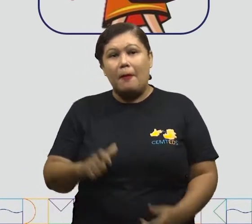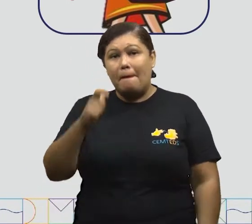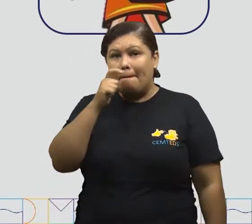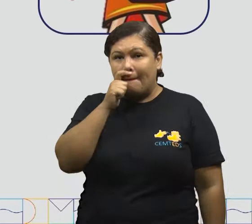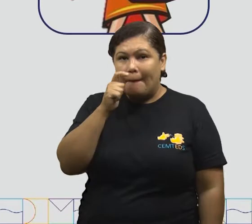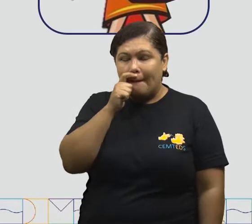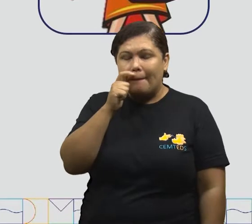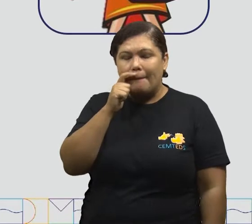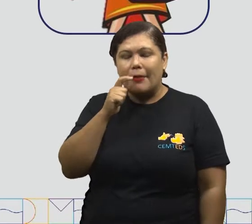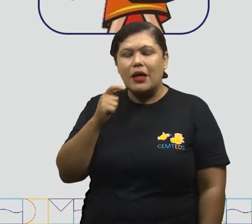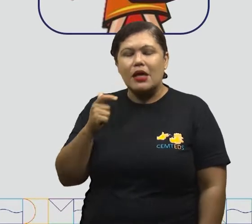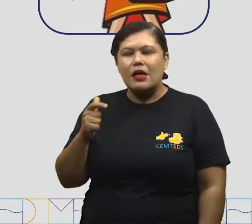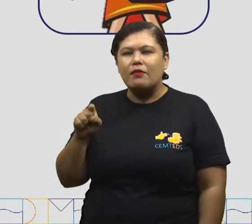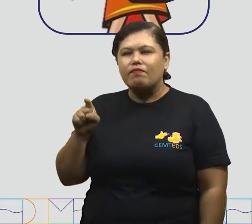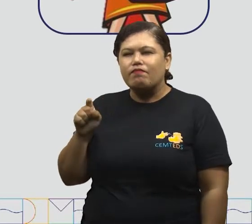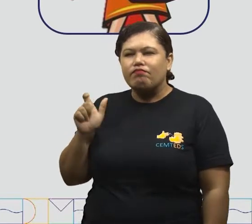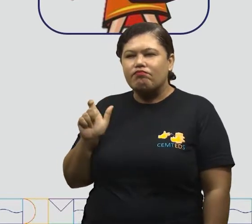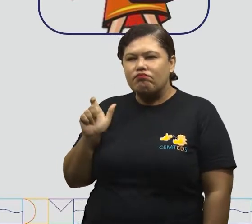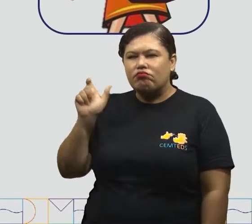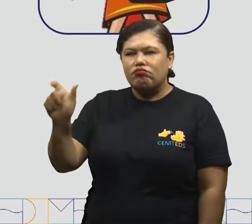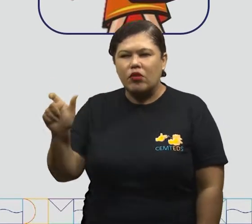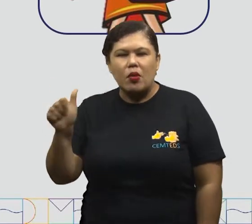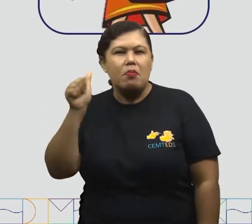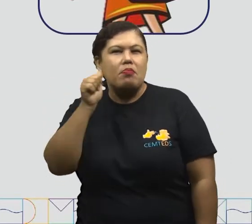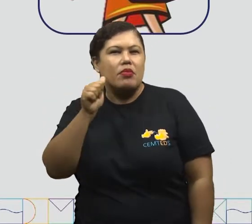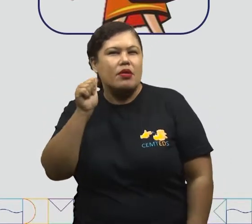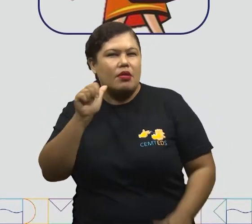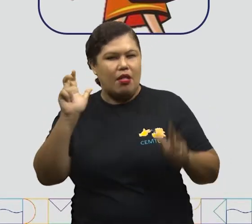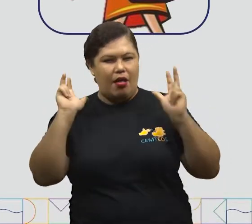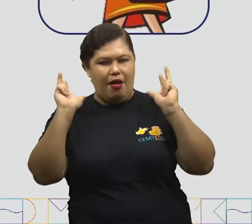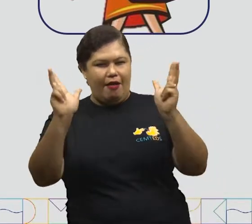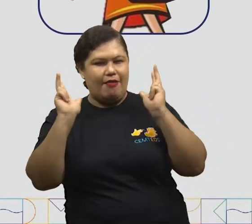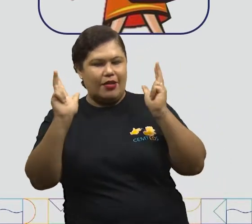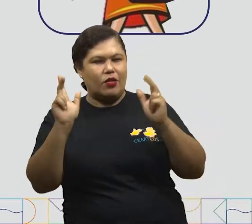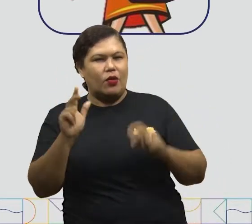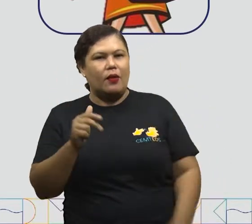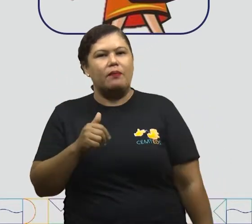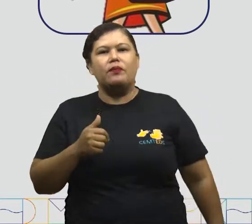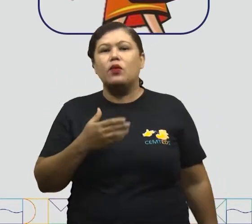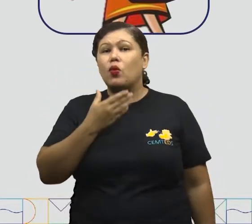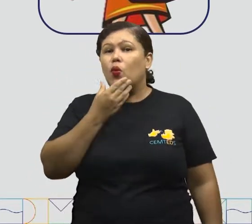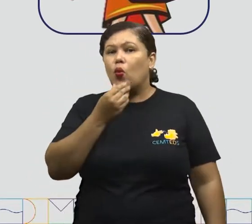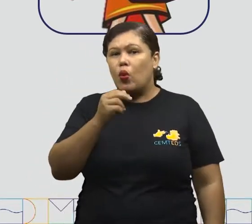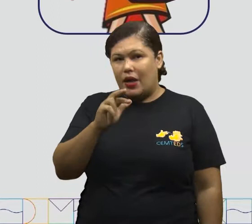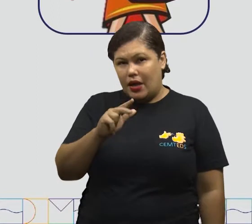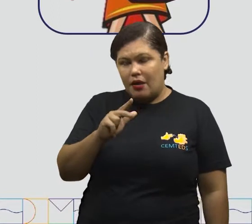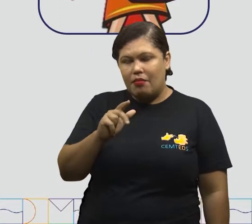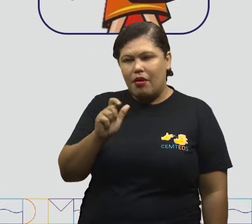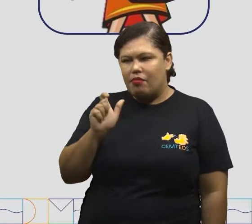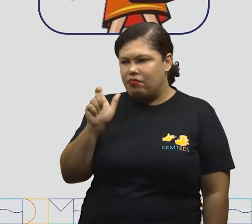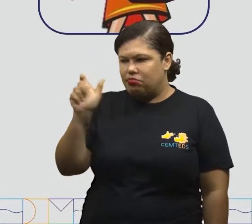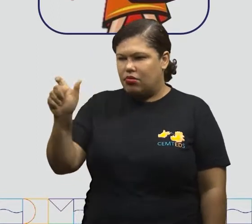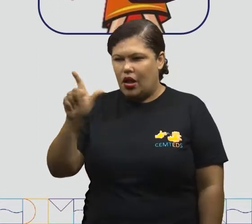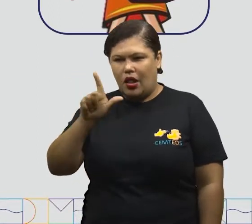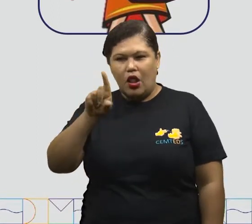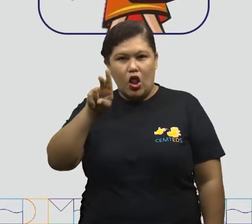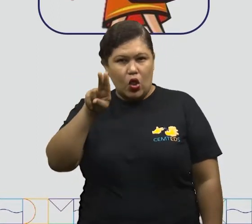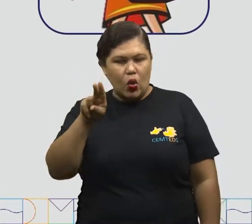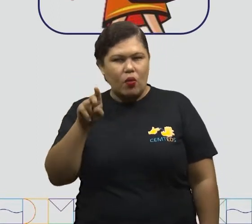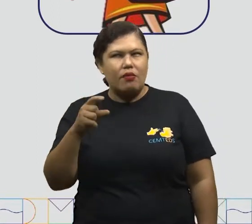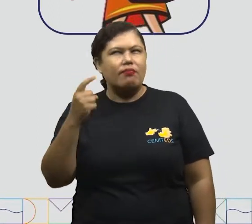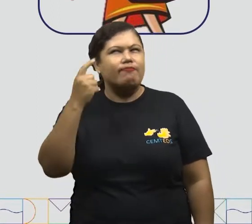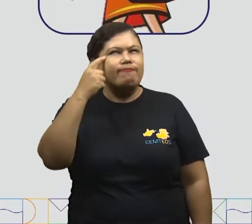de Luana decidiram chamá-la de a Menina Aventureira. Os irmãos dela a chamaram de Lu. Então,